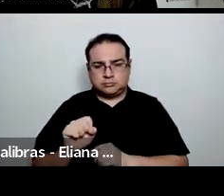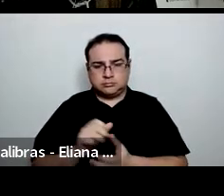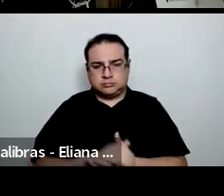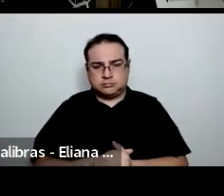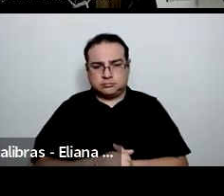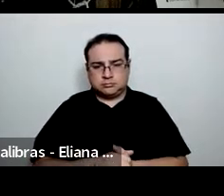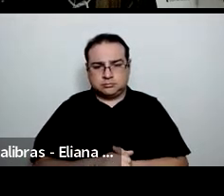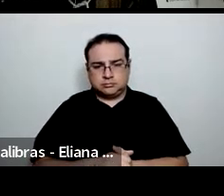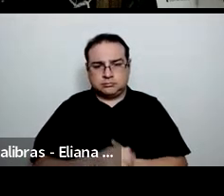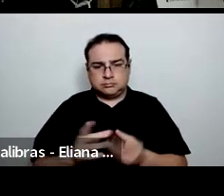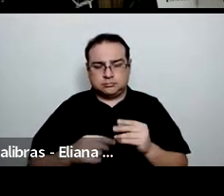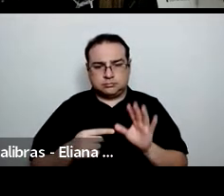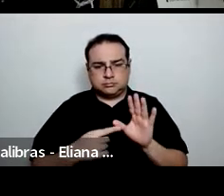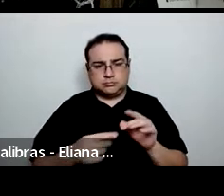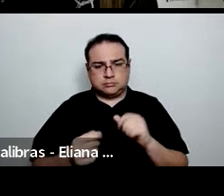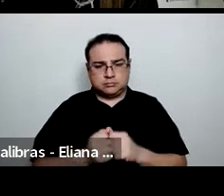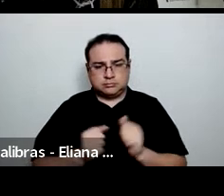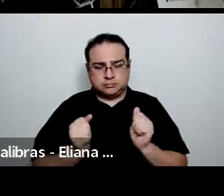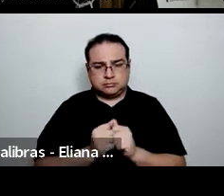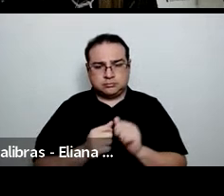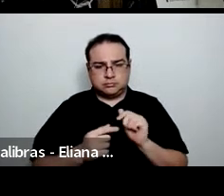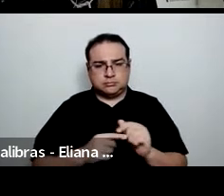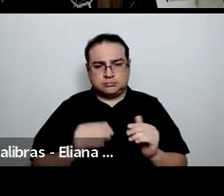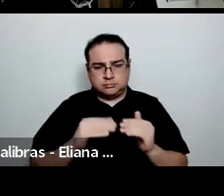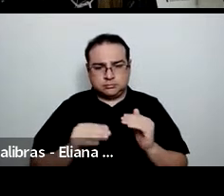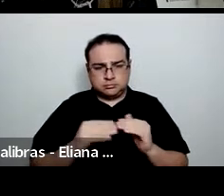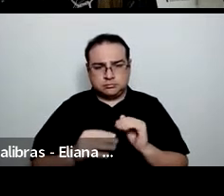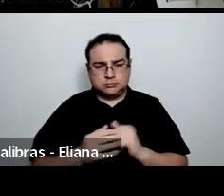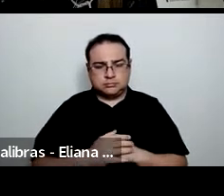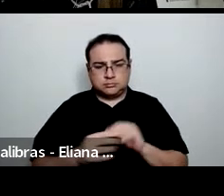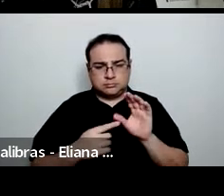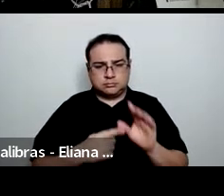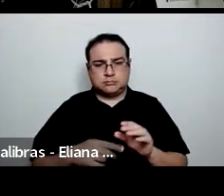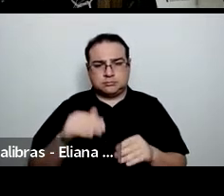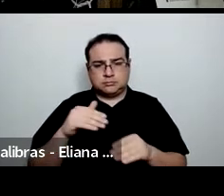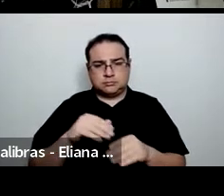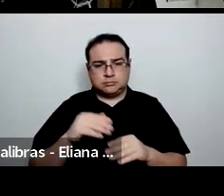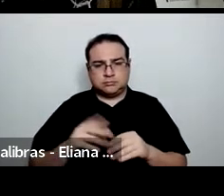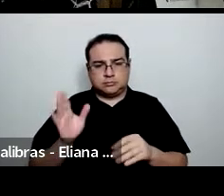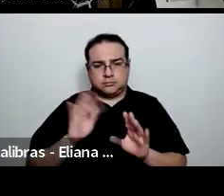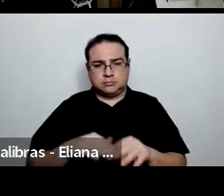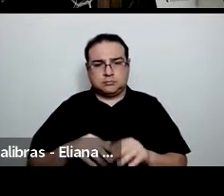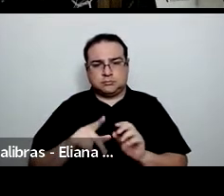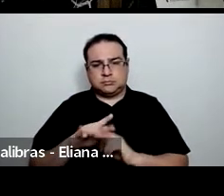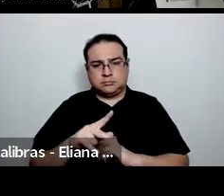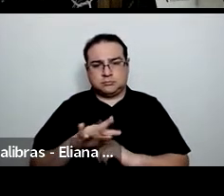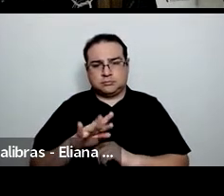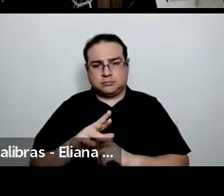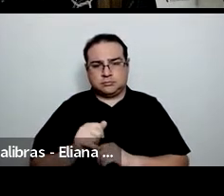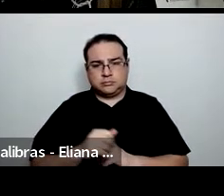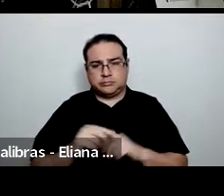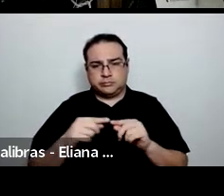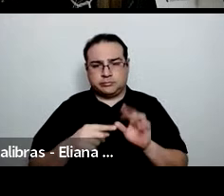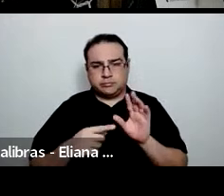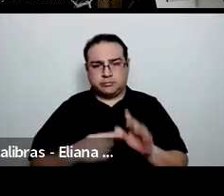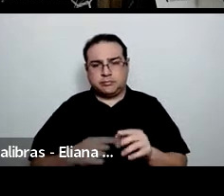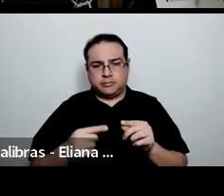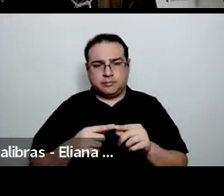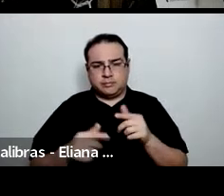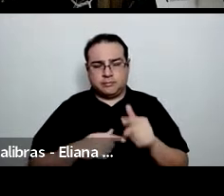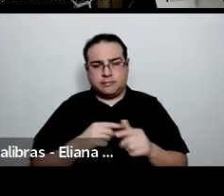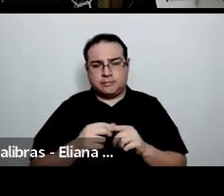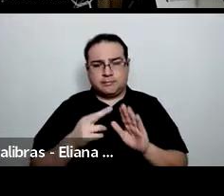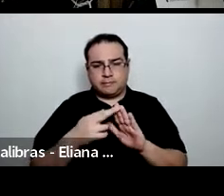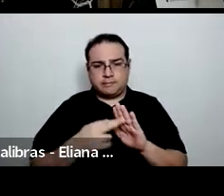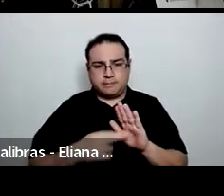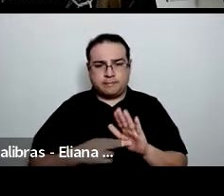tendo como consequência o entendimento de obter a certidão de quitação eleitoral até o final da legislatura é ficha dos efeitos da restrição